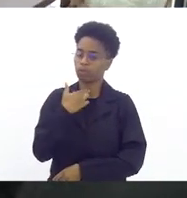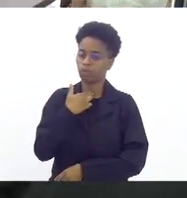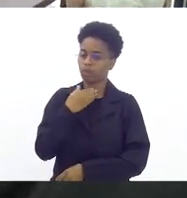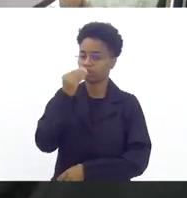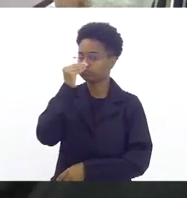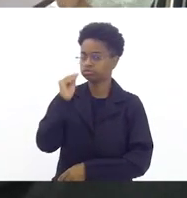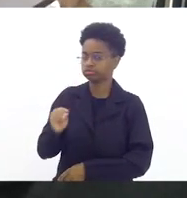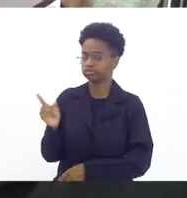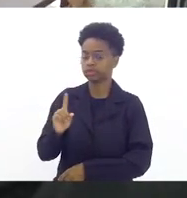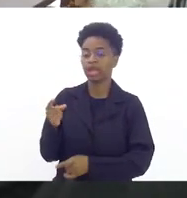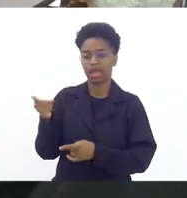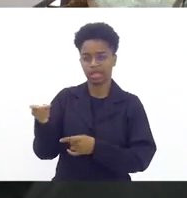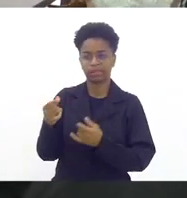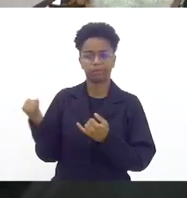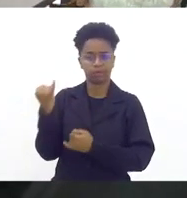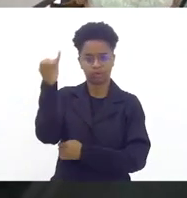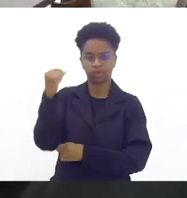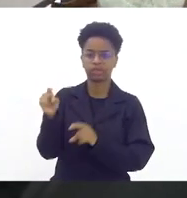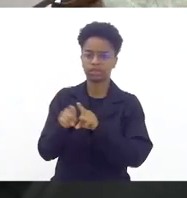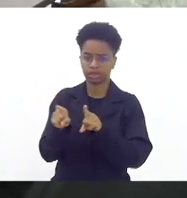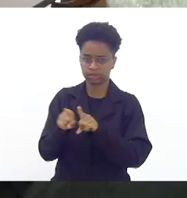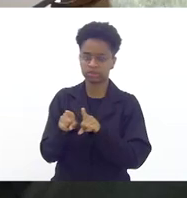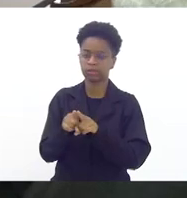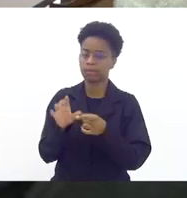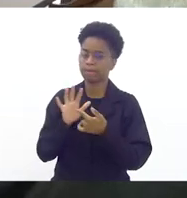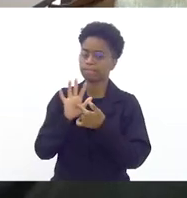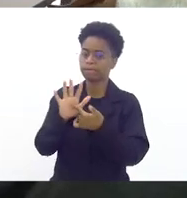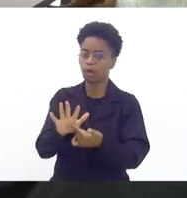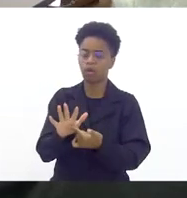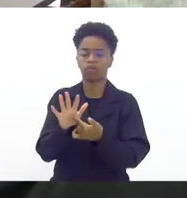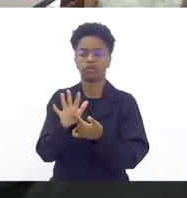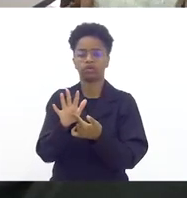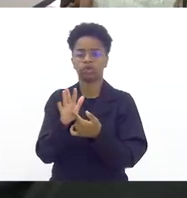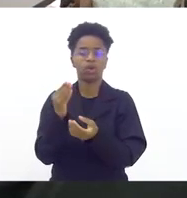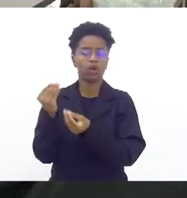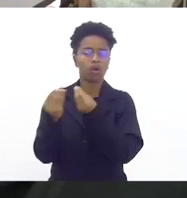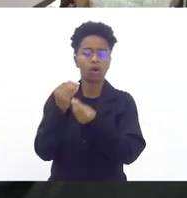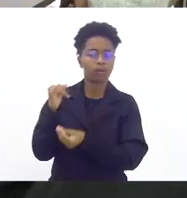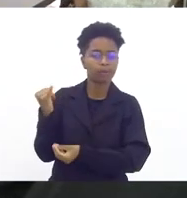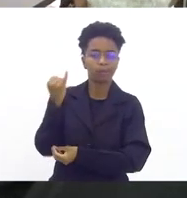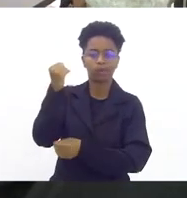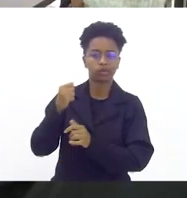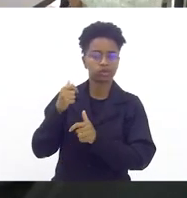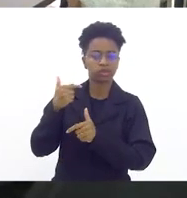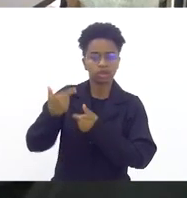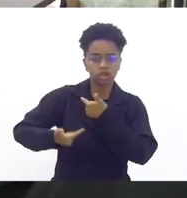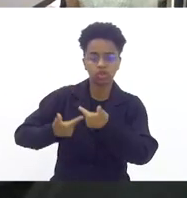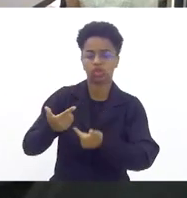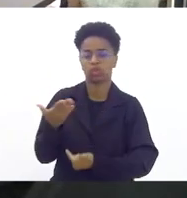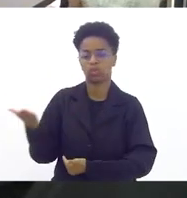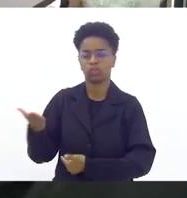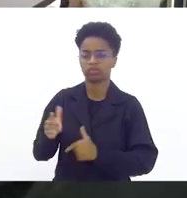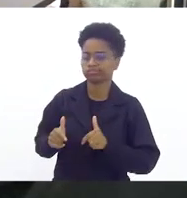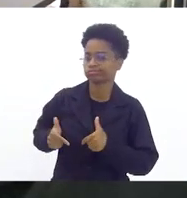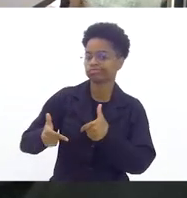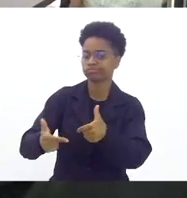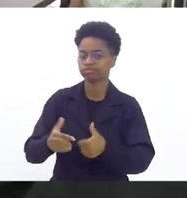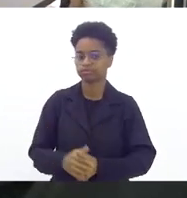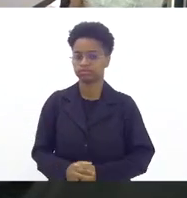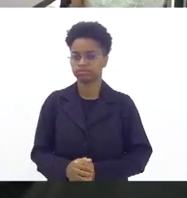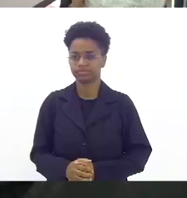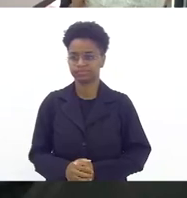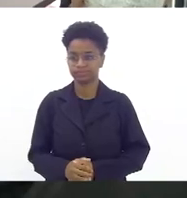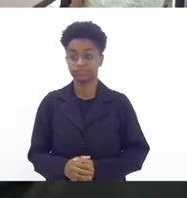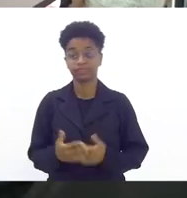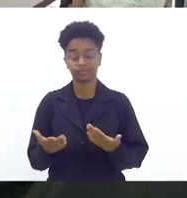-lo até pela sua dimensão, que atesta a densidade de luta do nosso companheiro. Vamos que vamos.